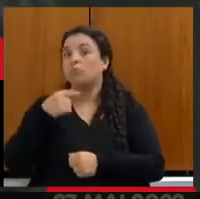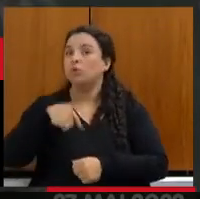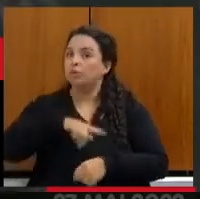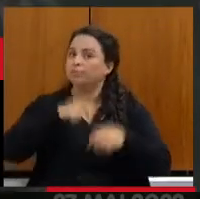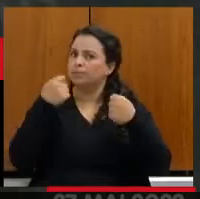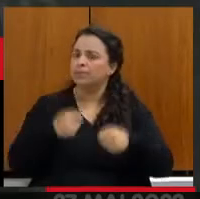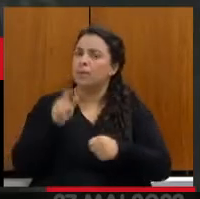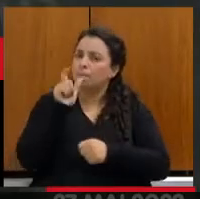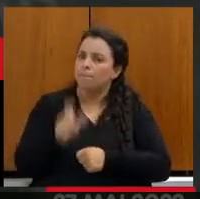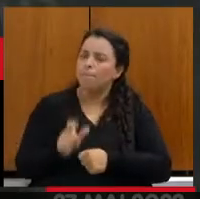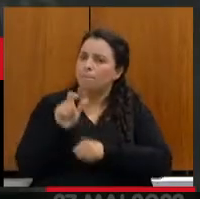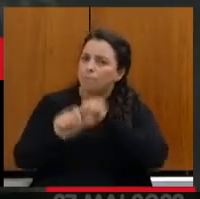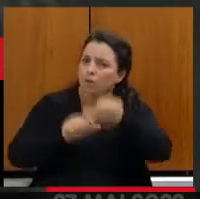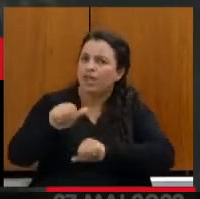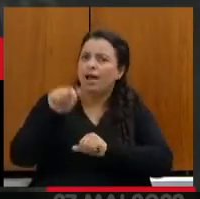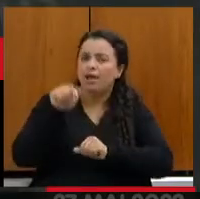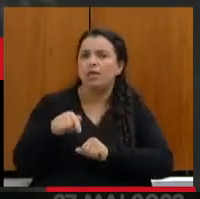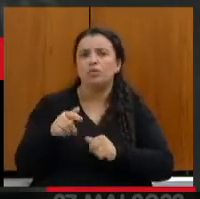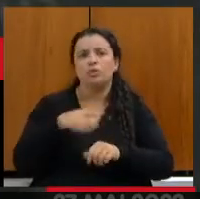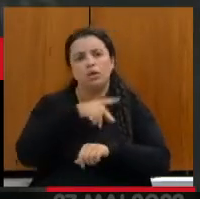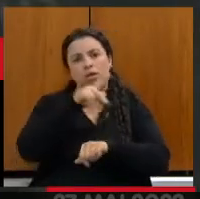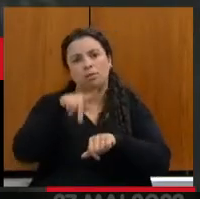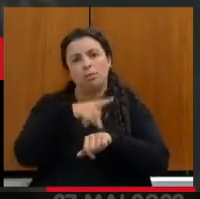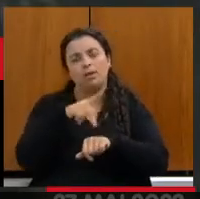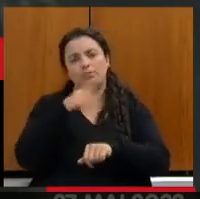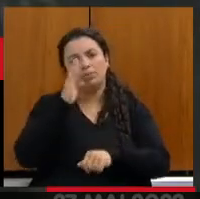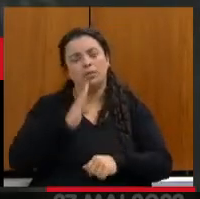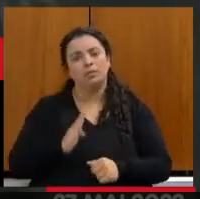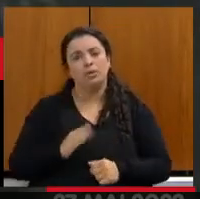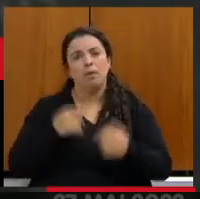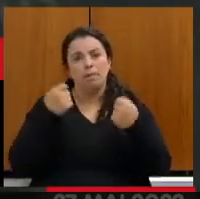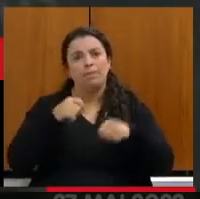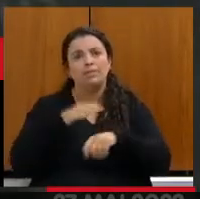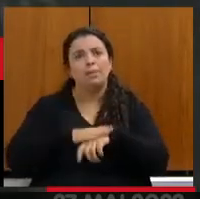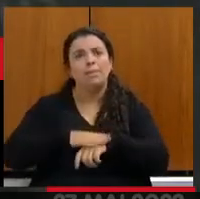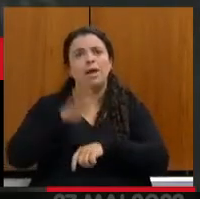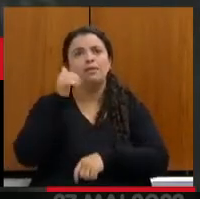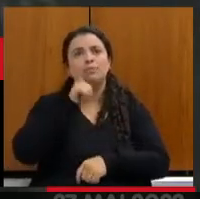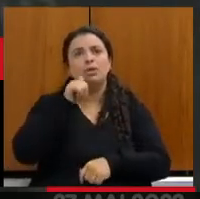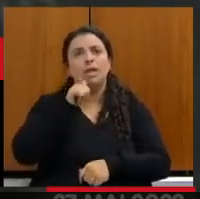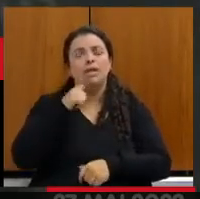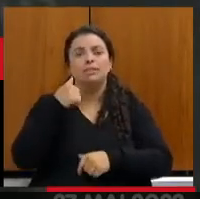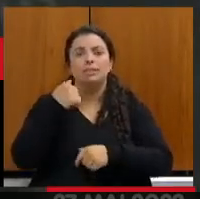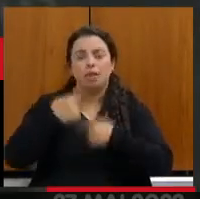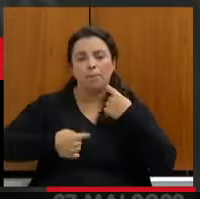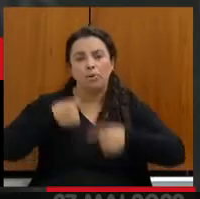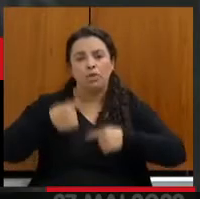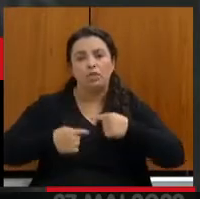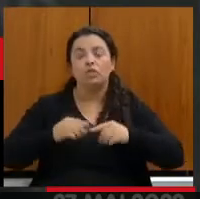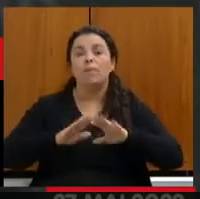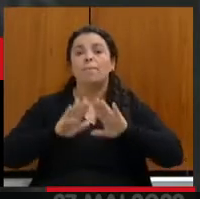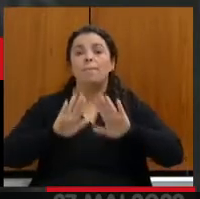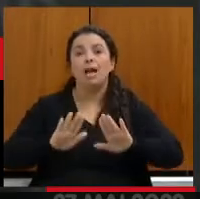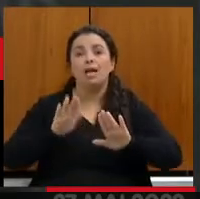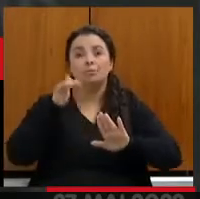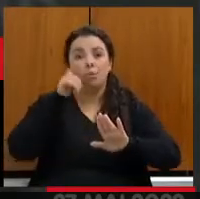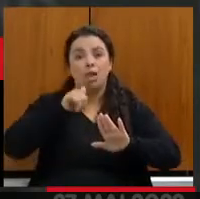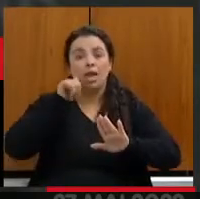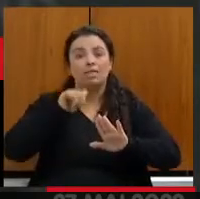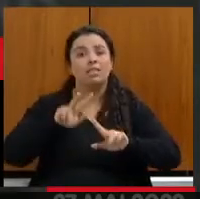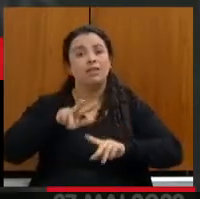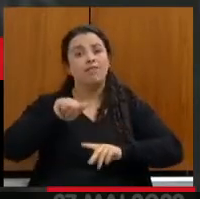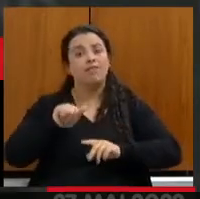país e temos que ter sim mas mulheres na política mas mulheres que vão fazer a diferença